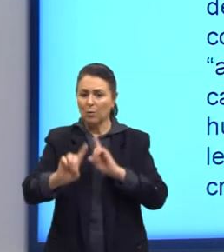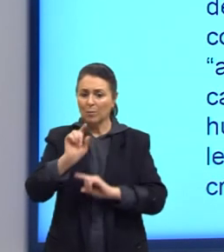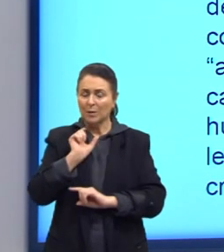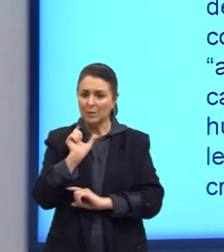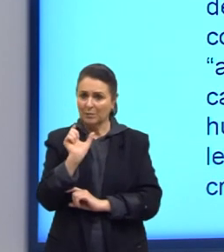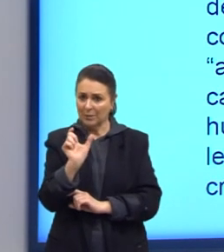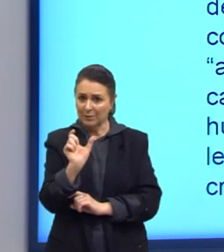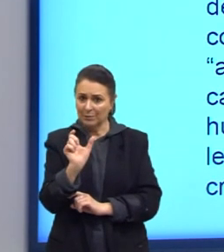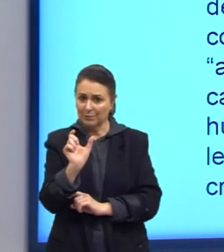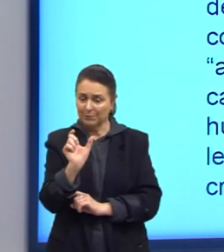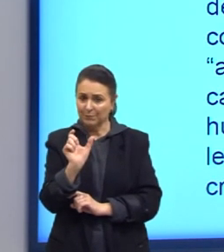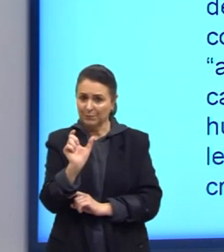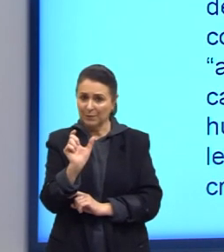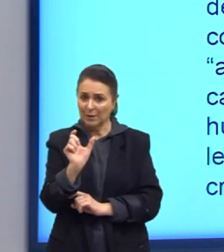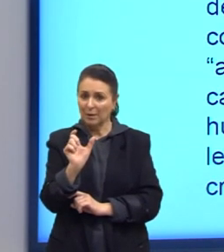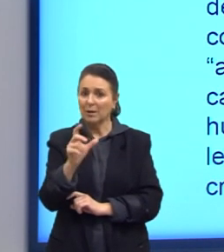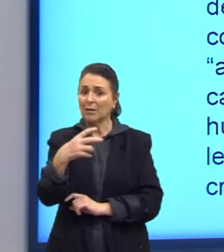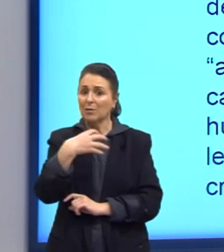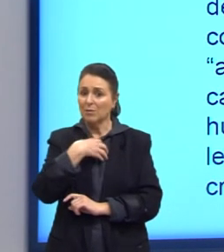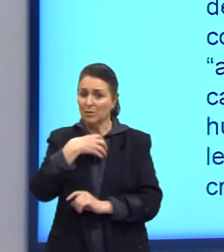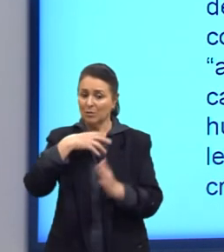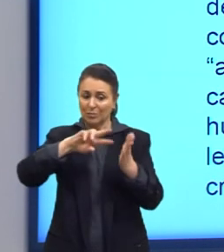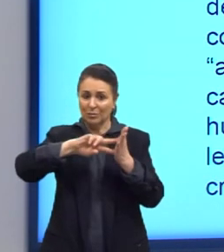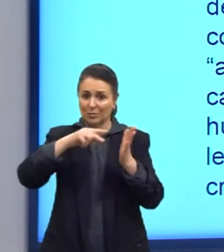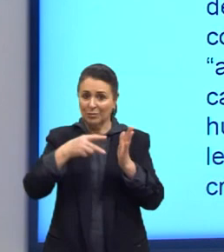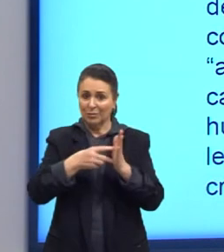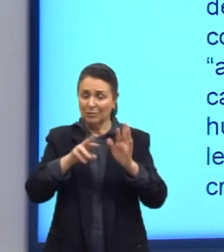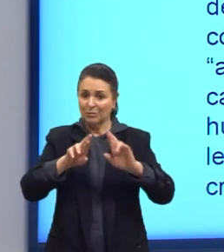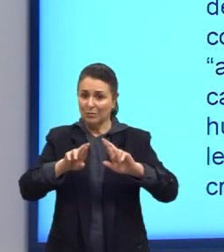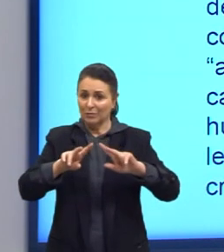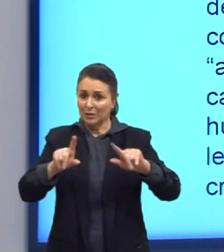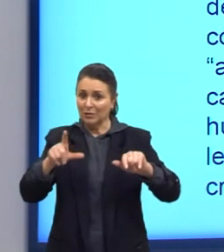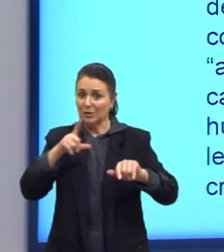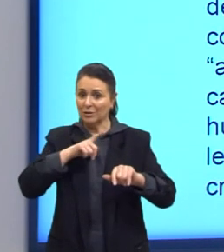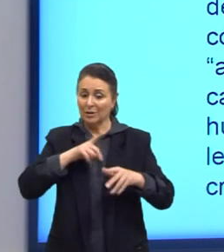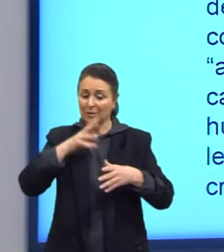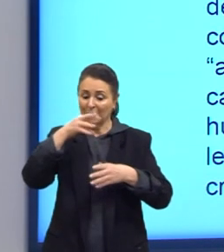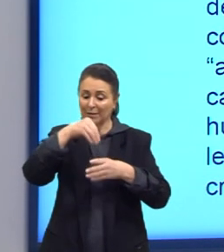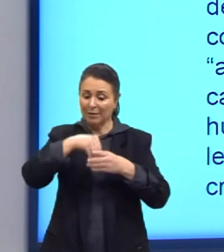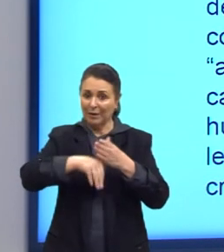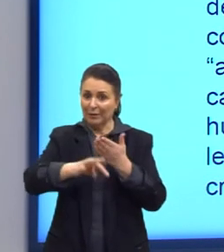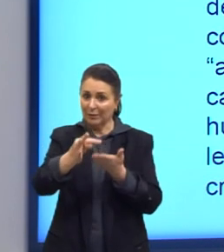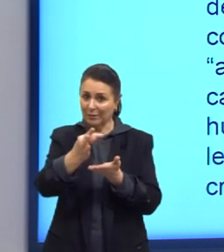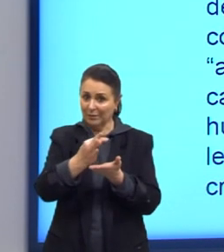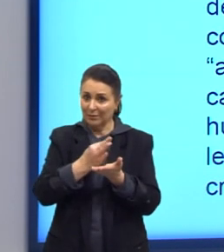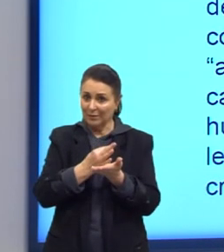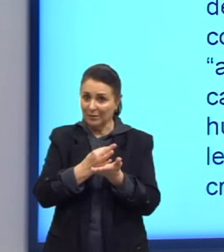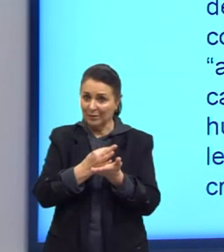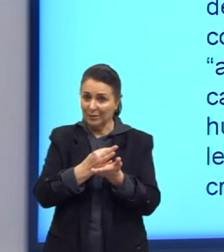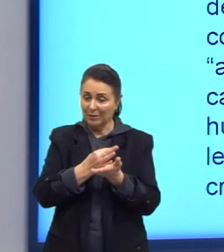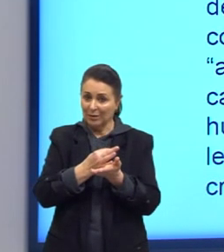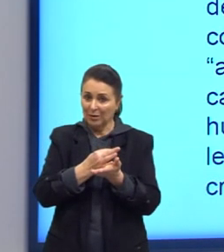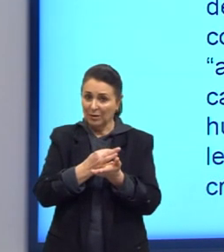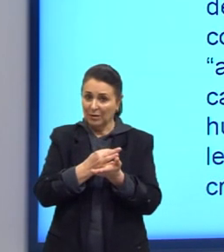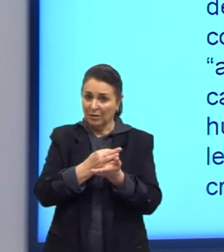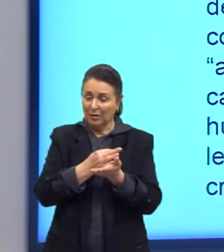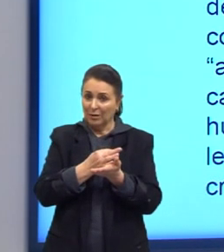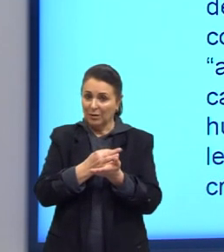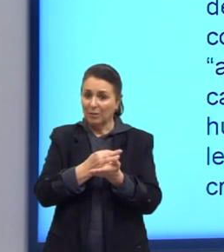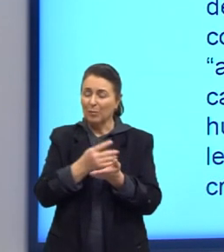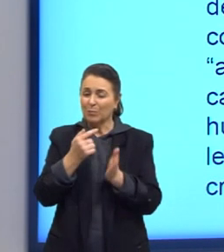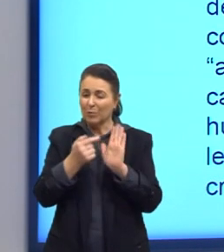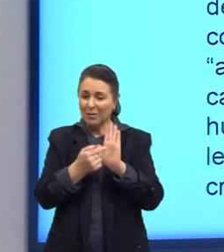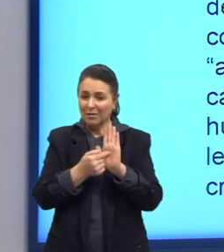palavrinhas que são heterossemânticas e que estão presentes aí dentro desse desse texto para nós vamos trazer